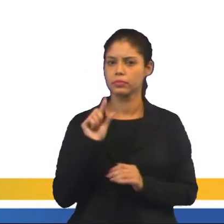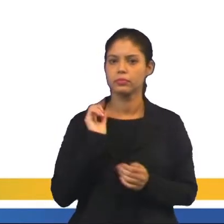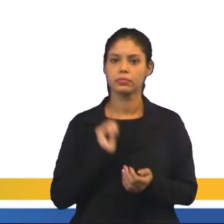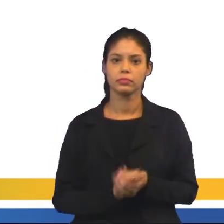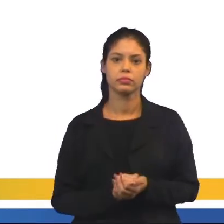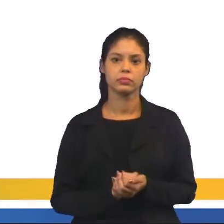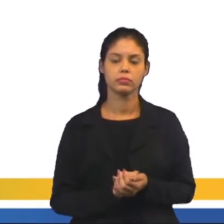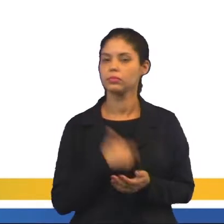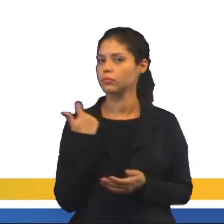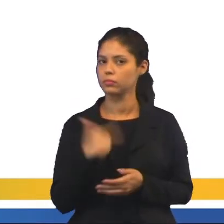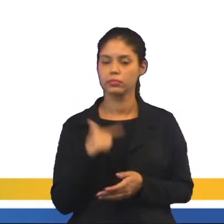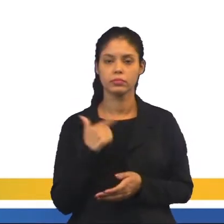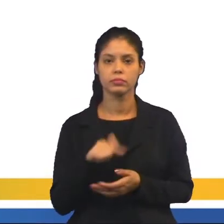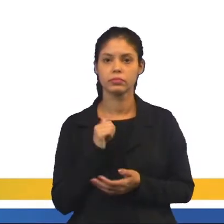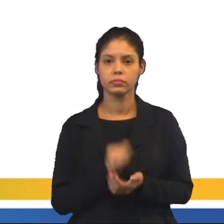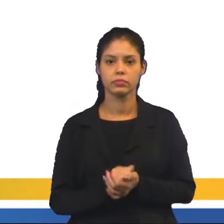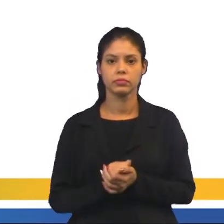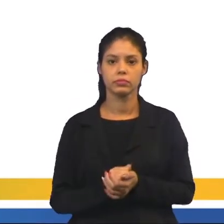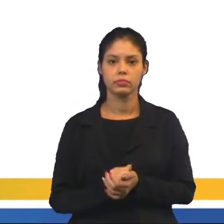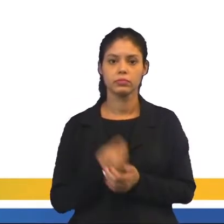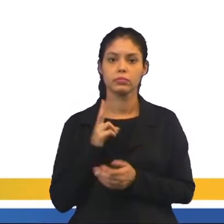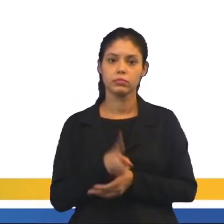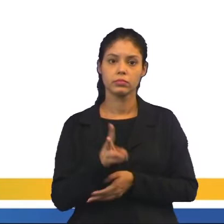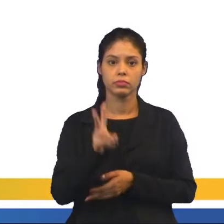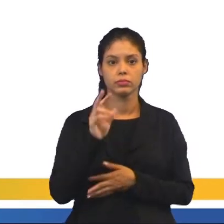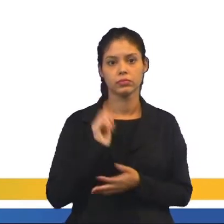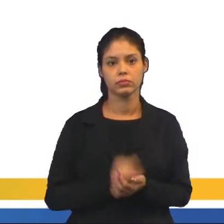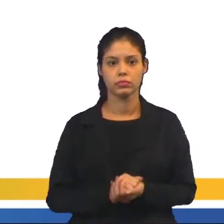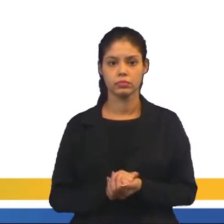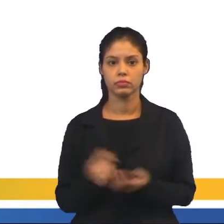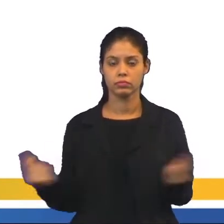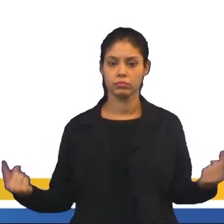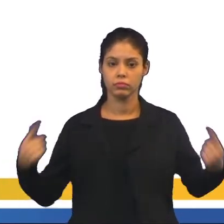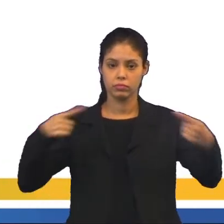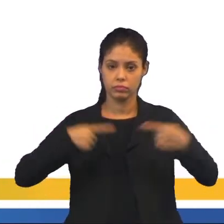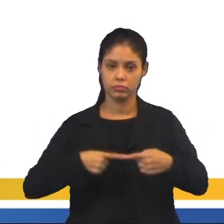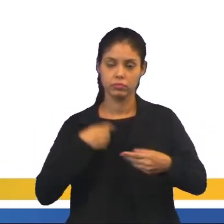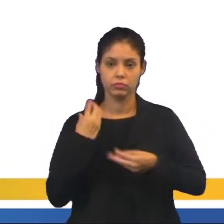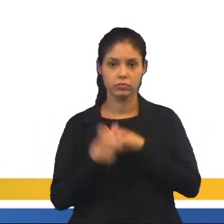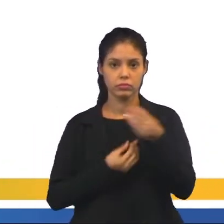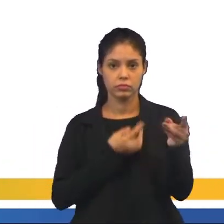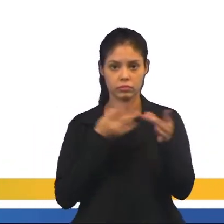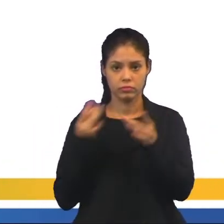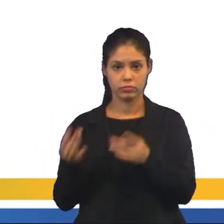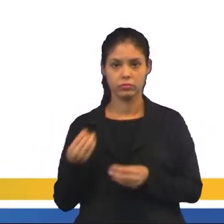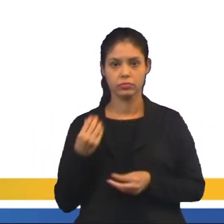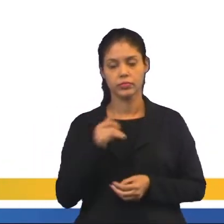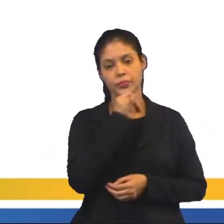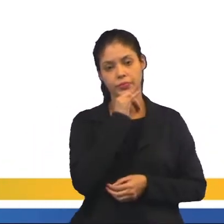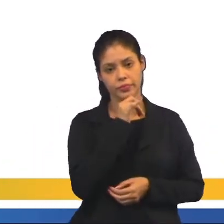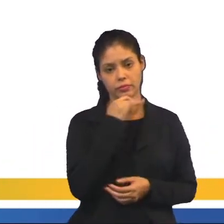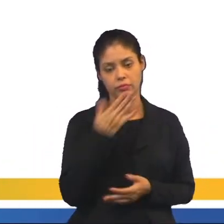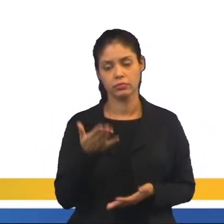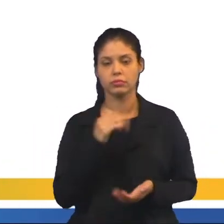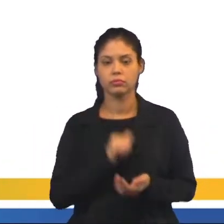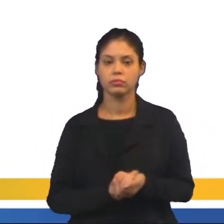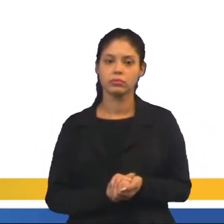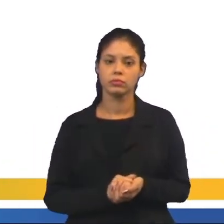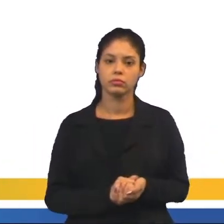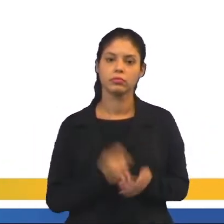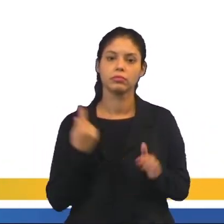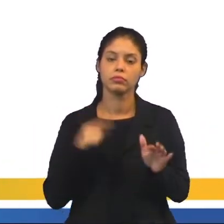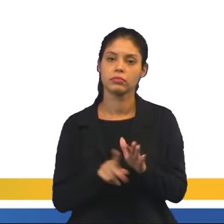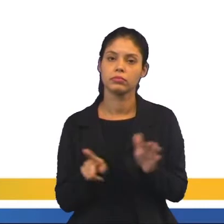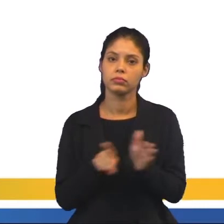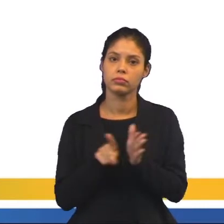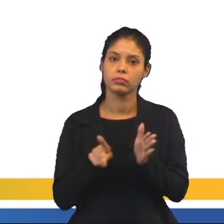pequenos não conseguiram se manter na competitividade com o mercado externo, principalmente, ou no mercado